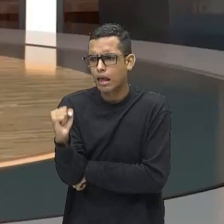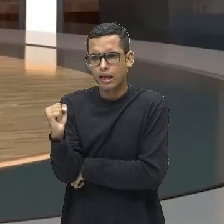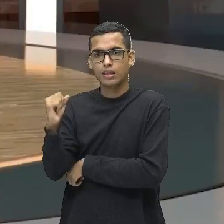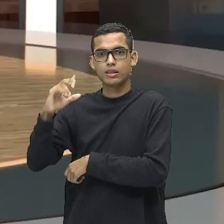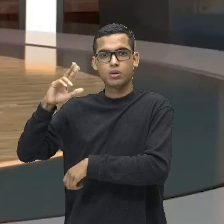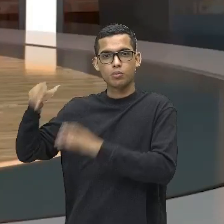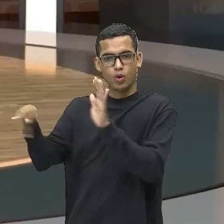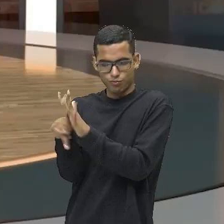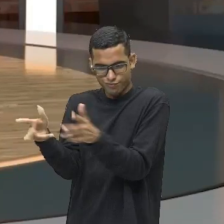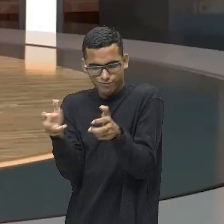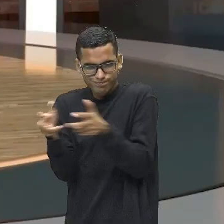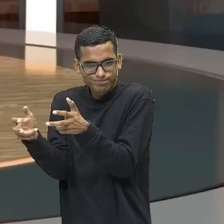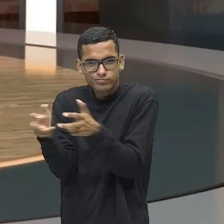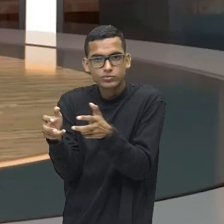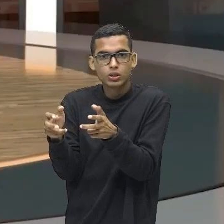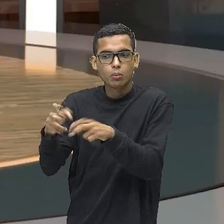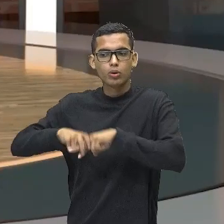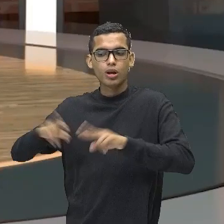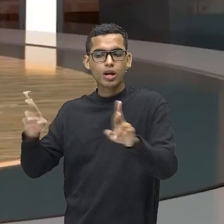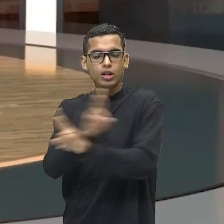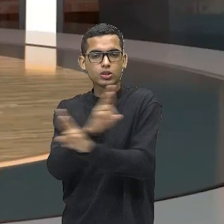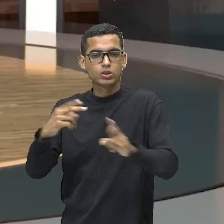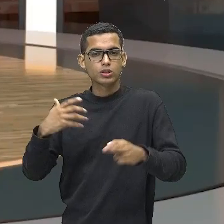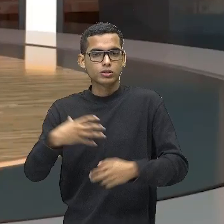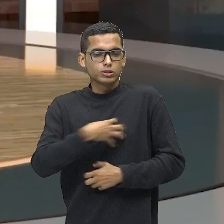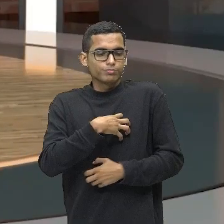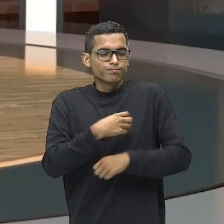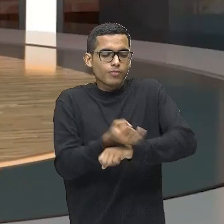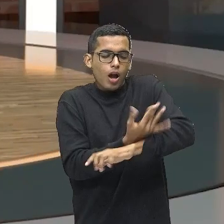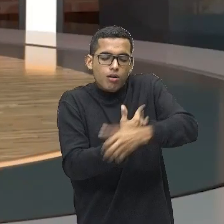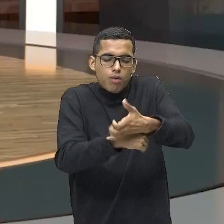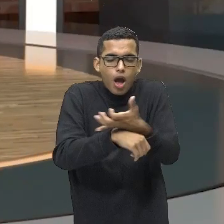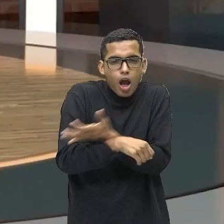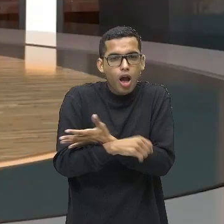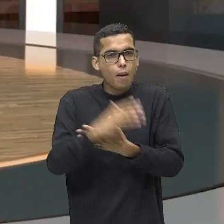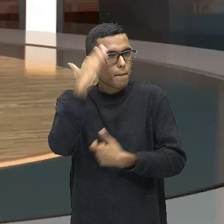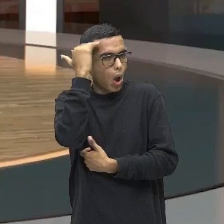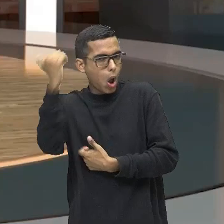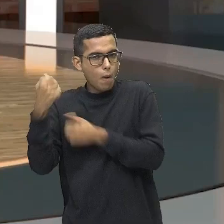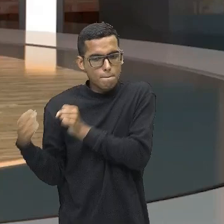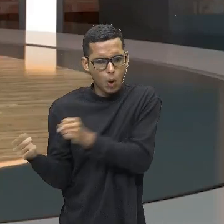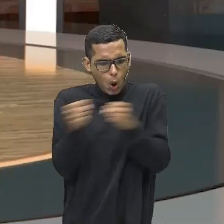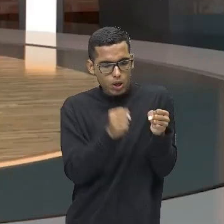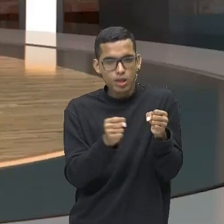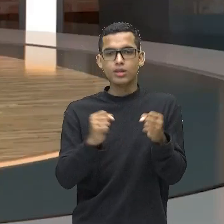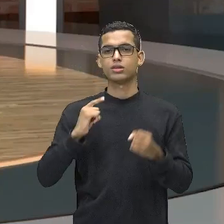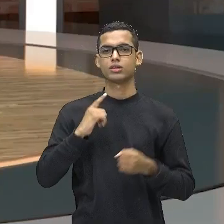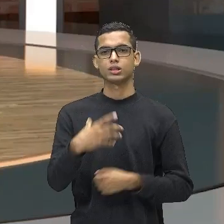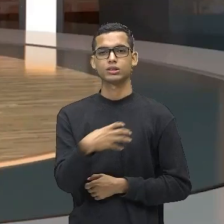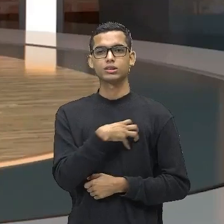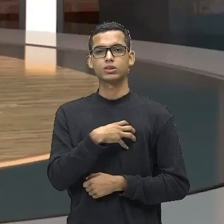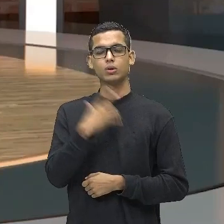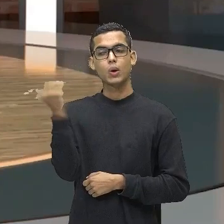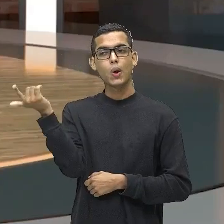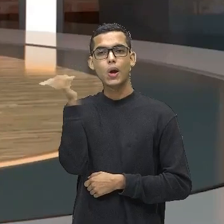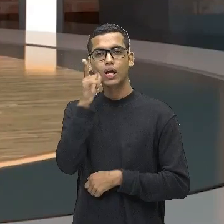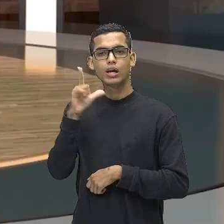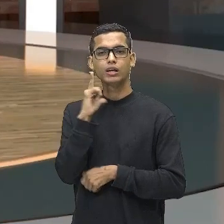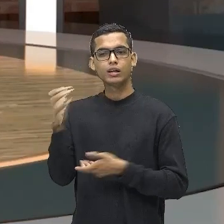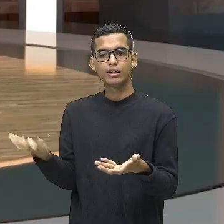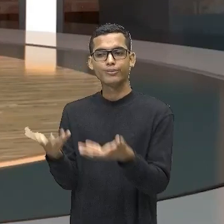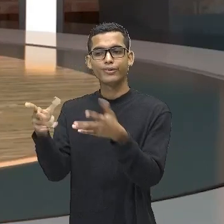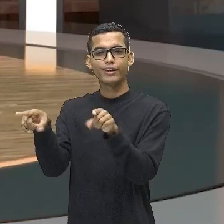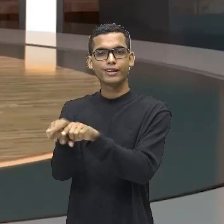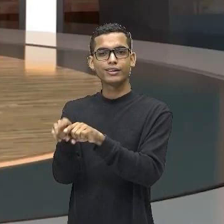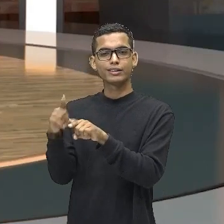associarem prazer, sucesso, poder a uma habilidade de causar dor e um sofrimento a